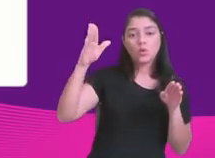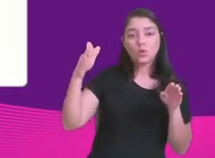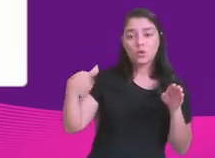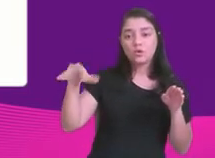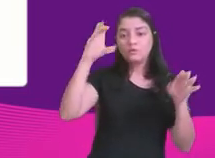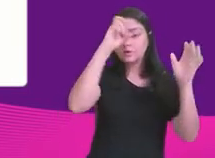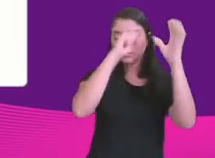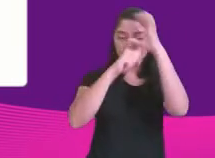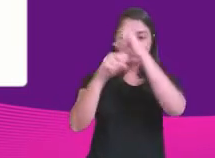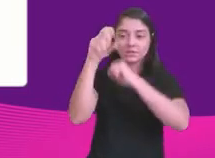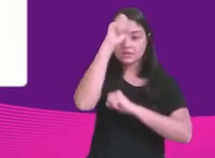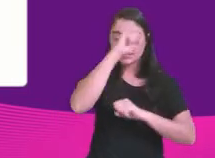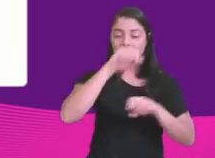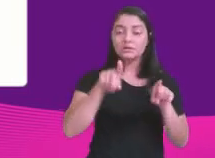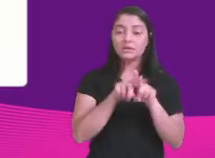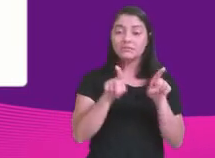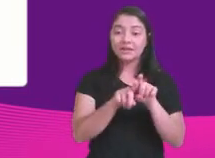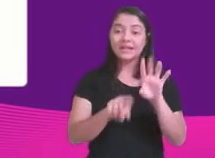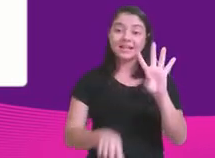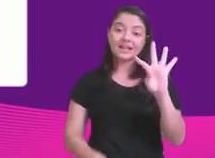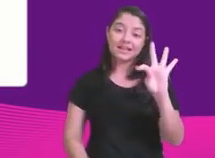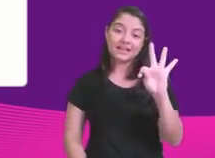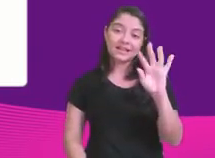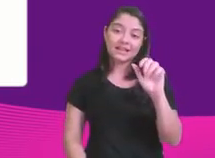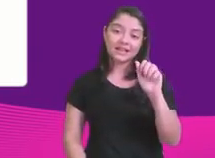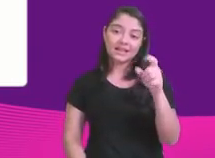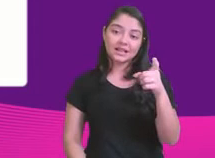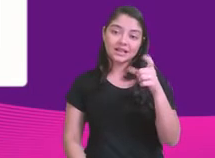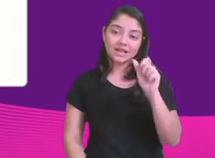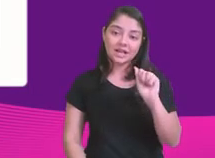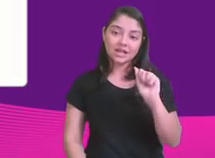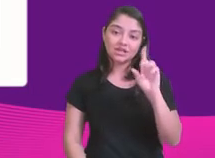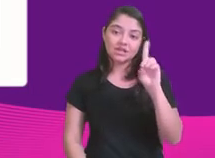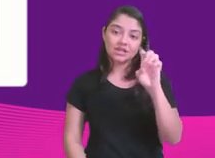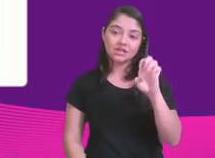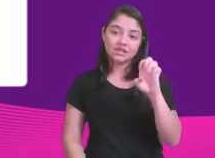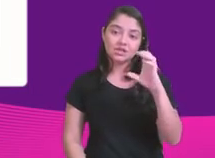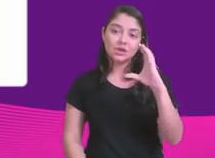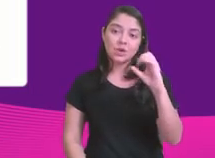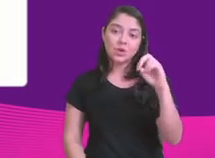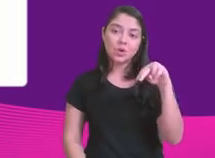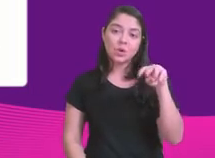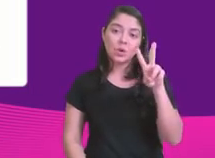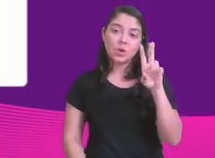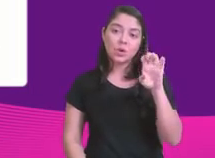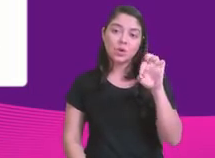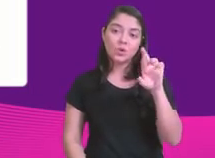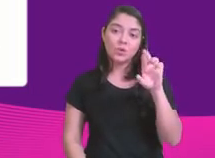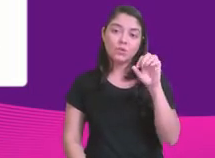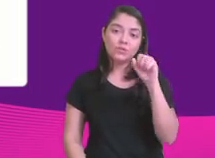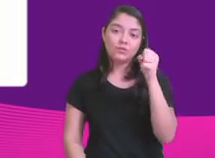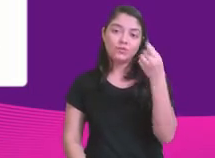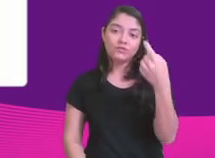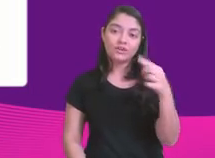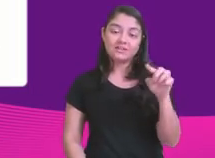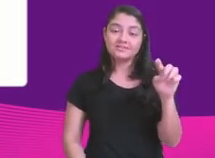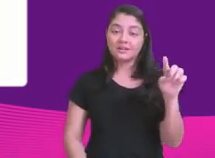conversão. Se eu conseguir reduzir a taxa de conversão da laparoscopia para metade